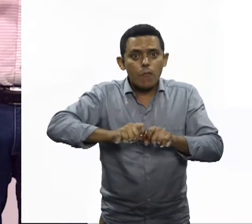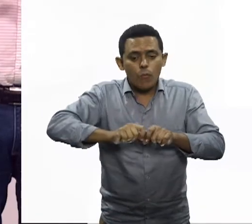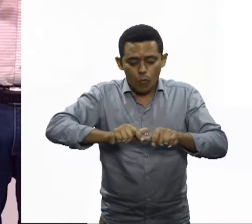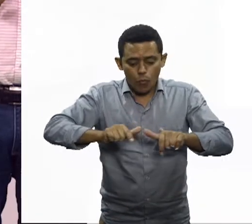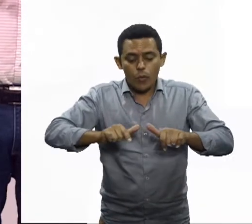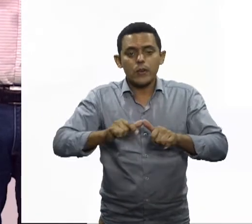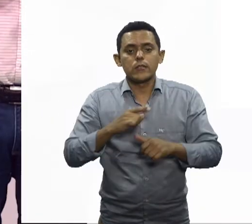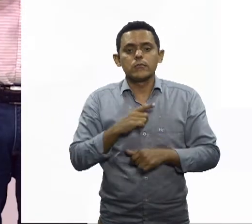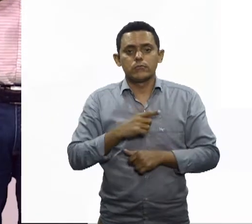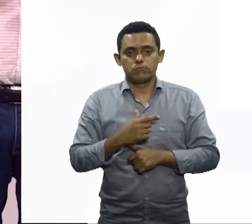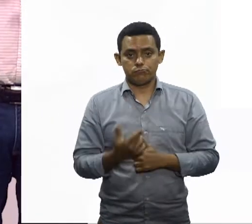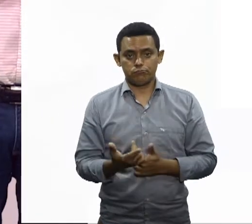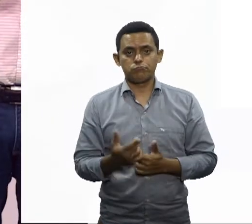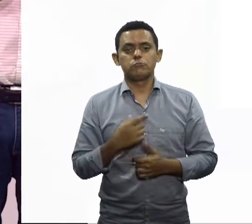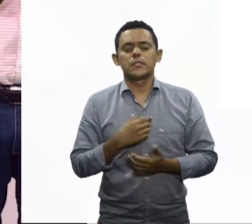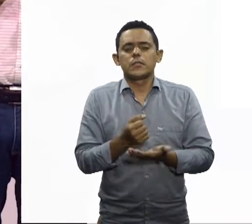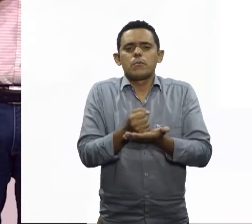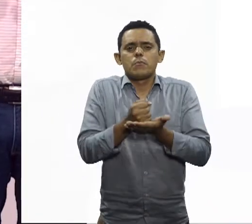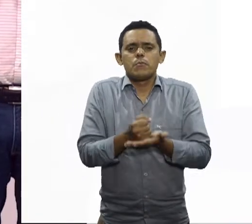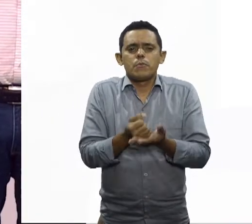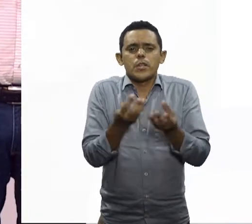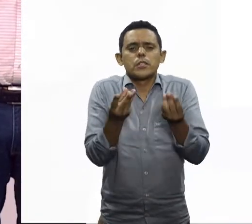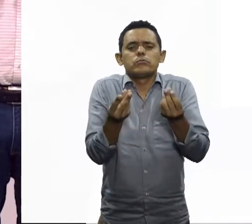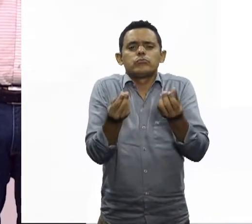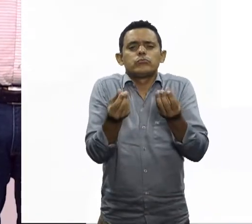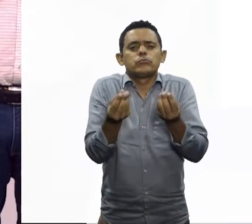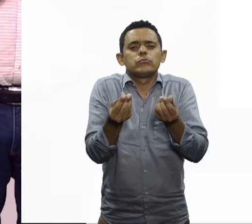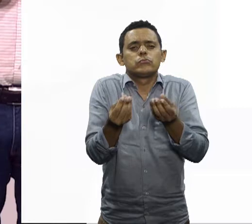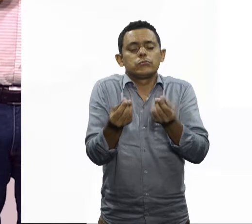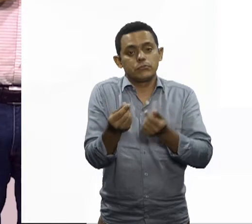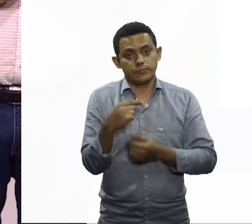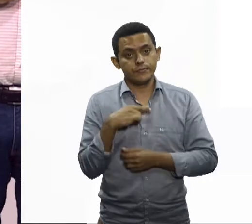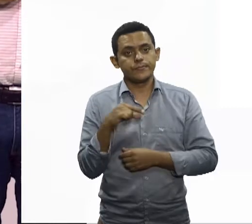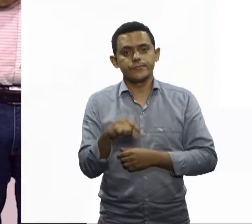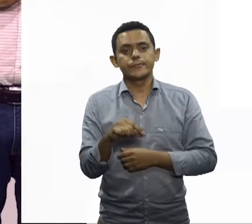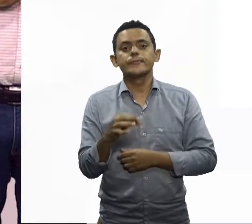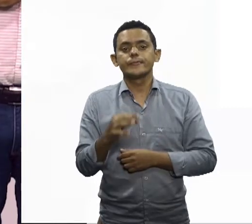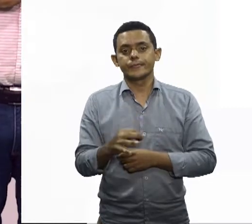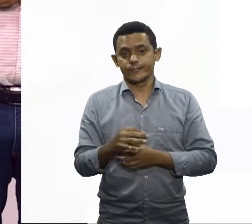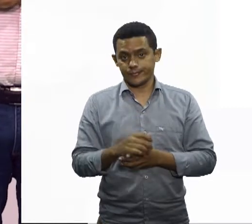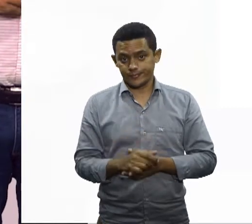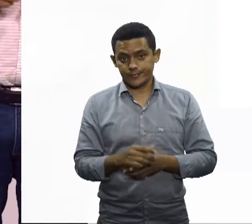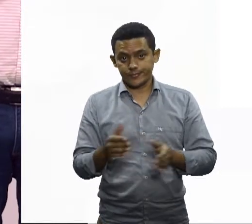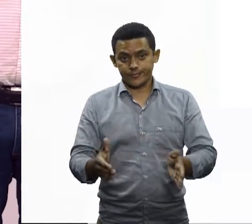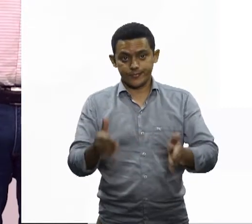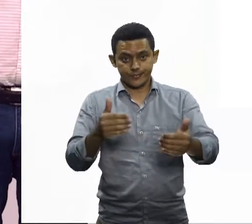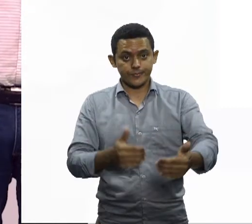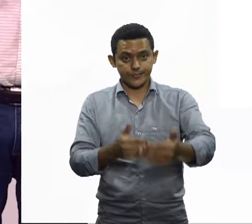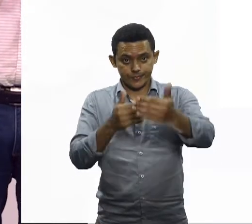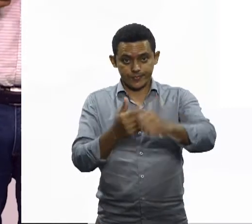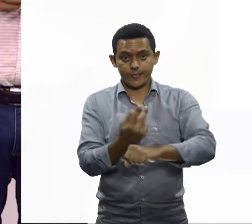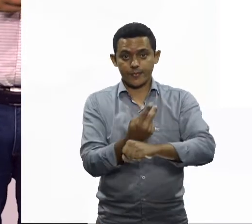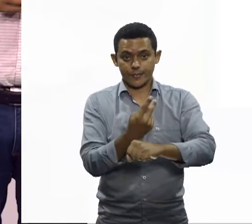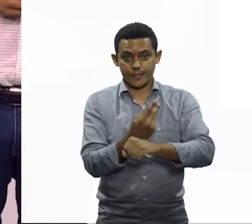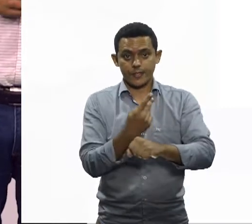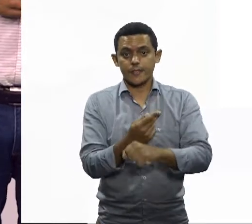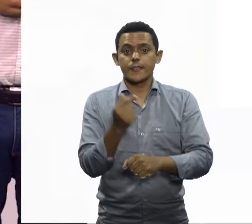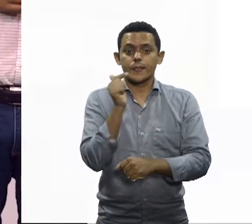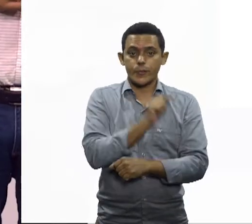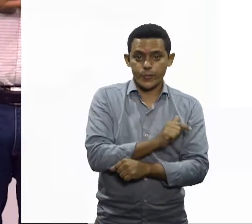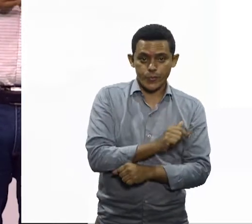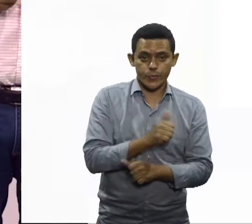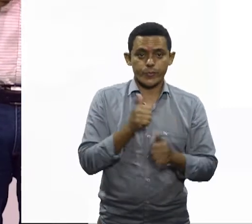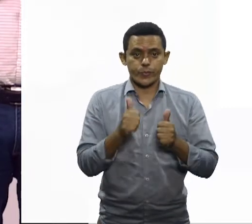uma eletrônica, também analítica, que é a caixa toda de vidro, para que possa pesar algumas medidas muito